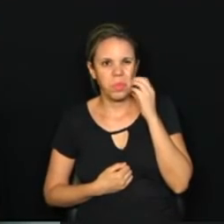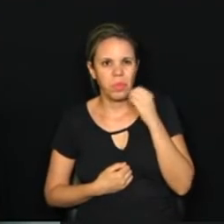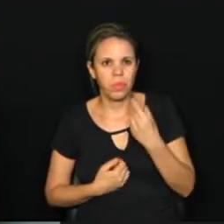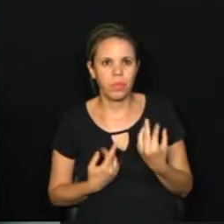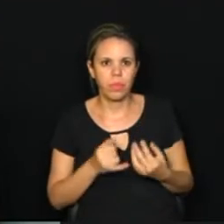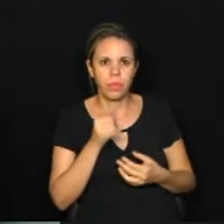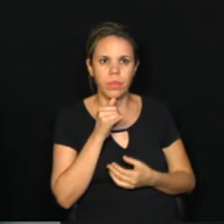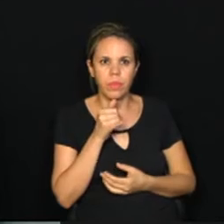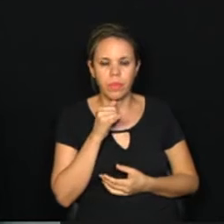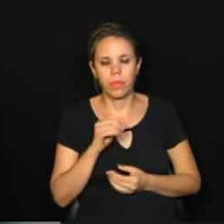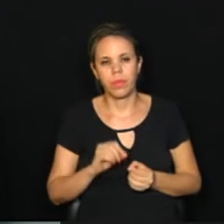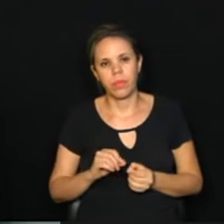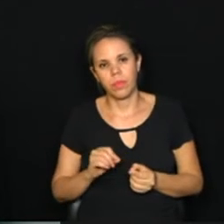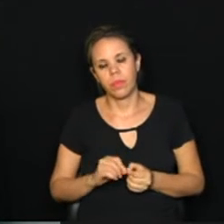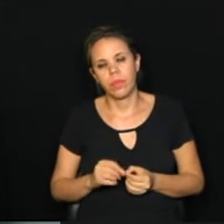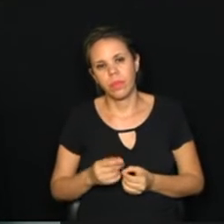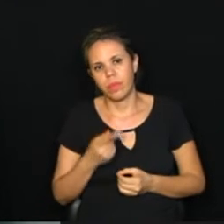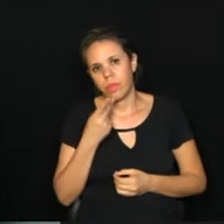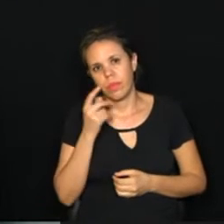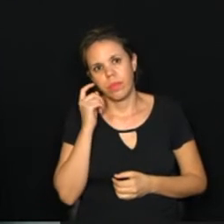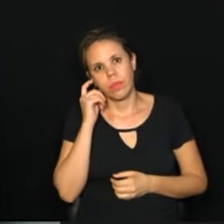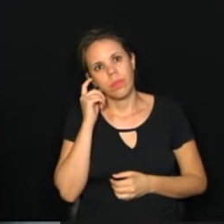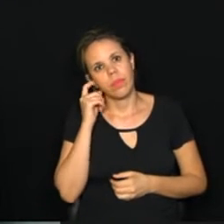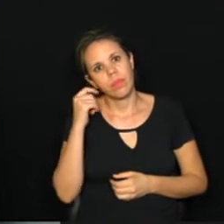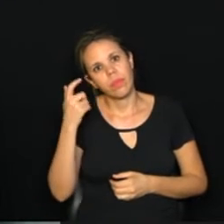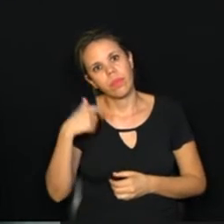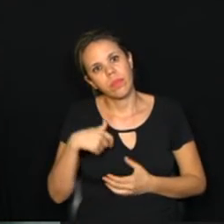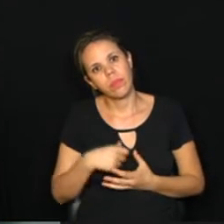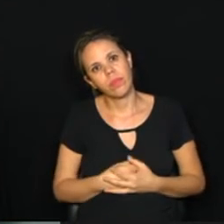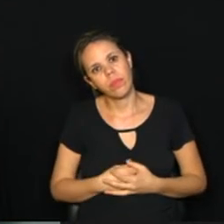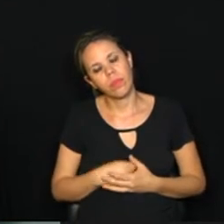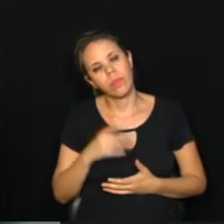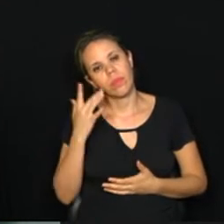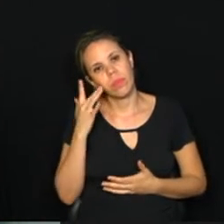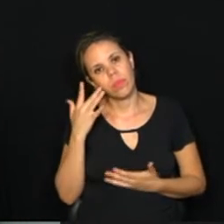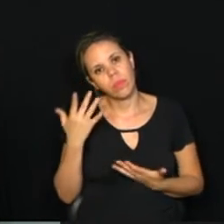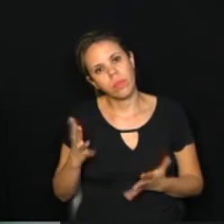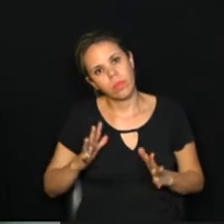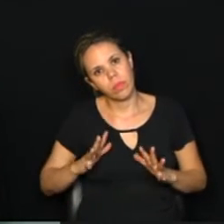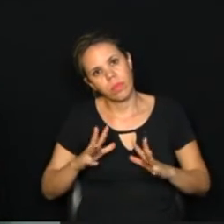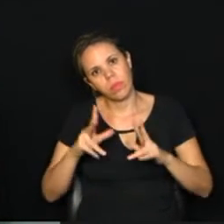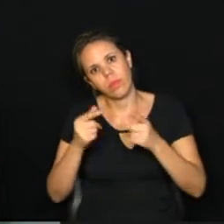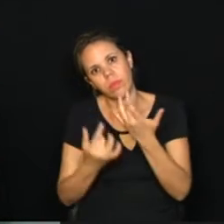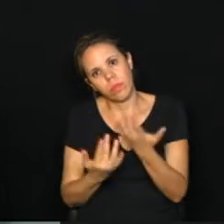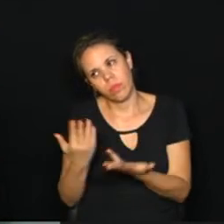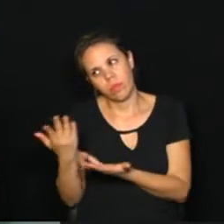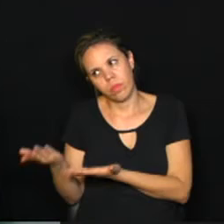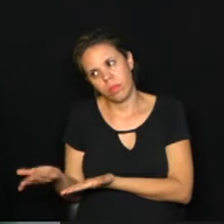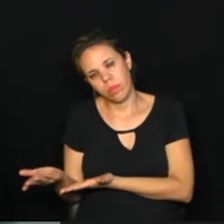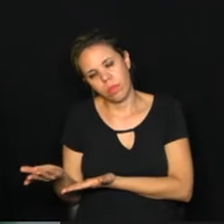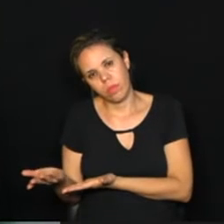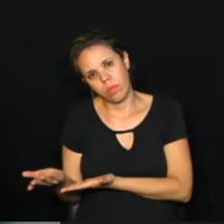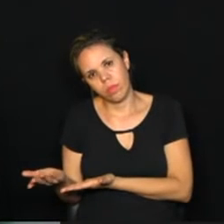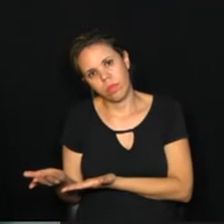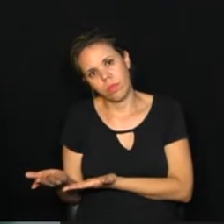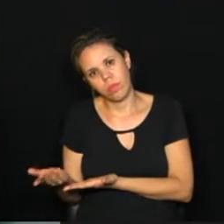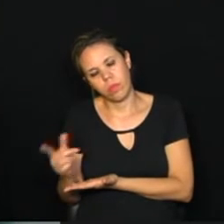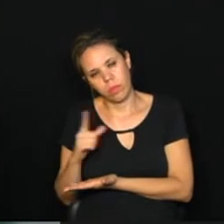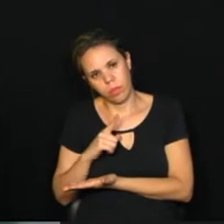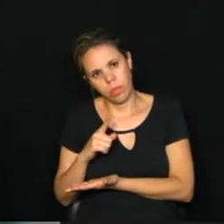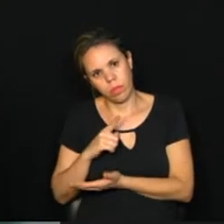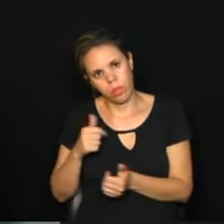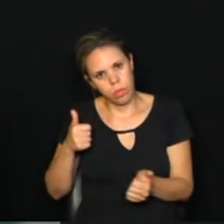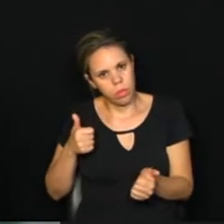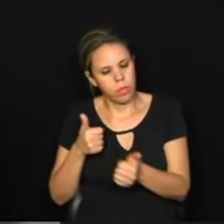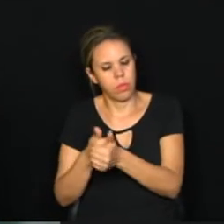Sidney estava colocando, eu acho que de todas as queimadas que, pelo menos, eu tenho